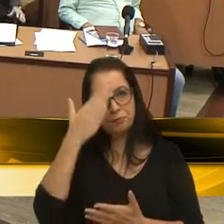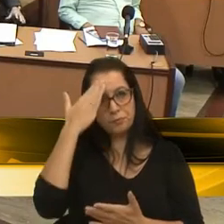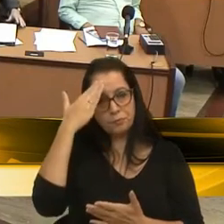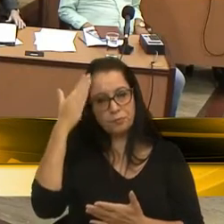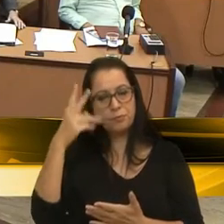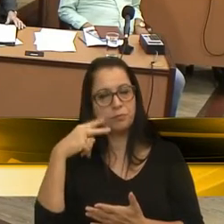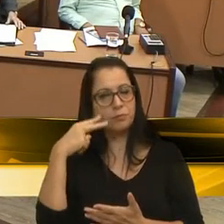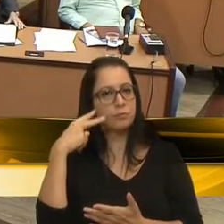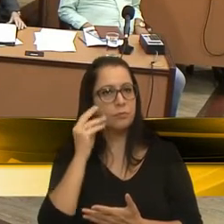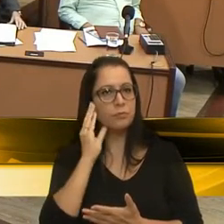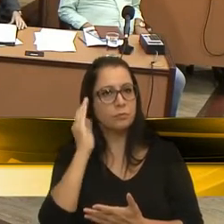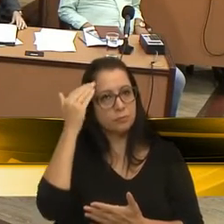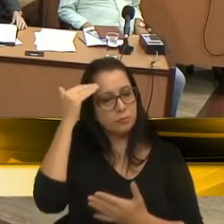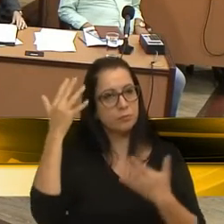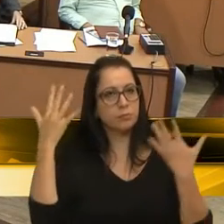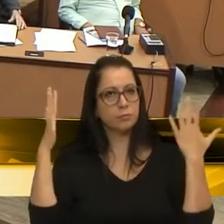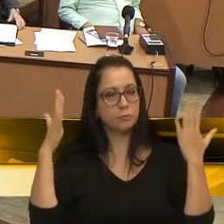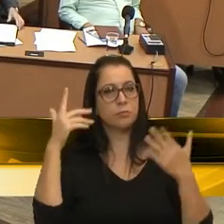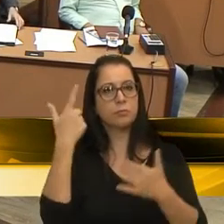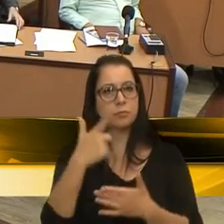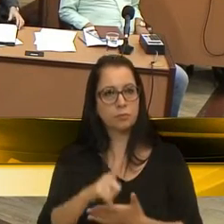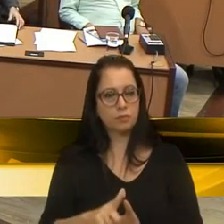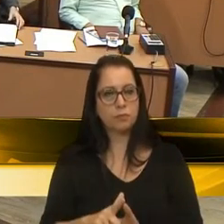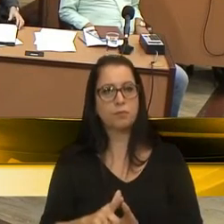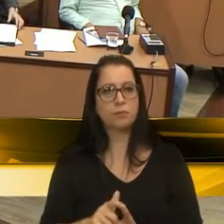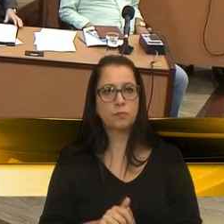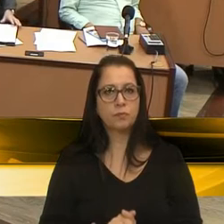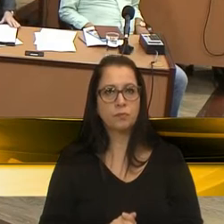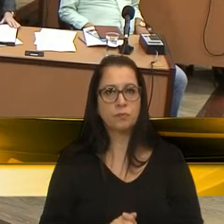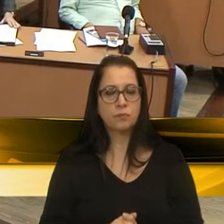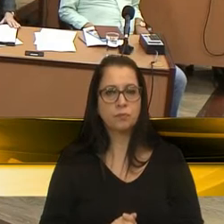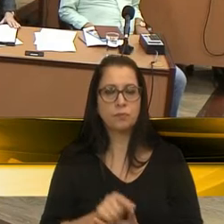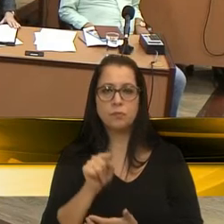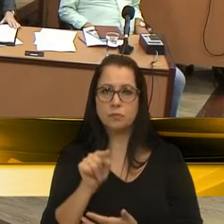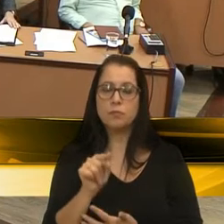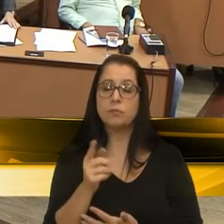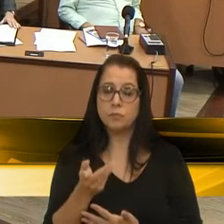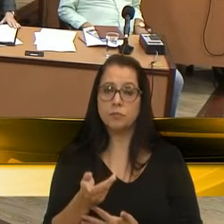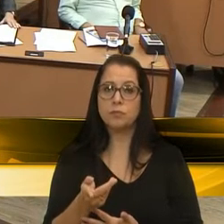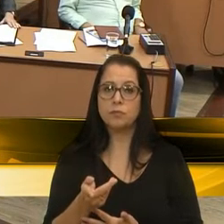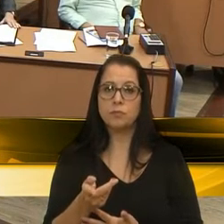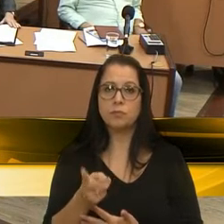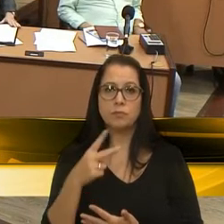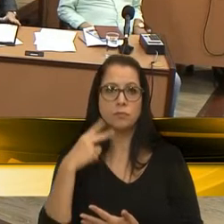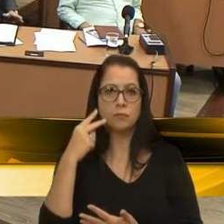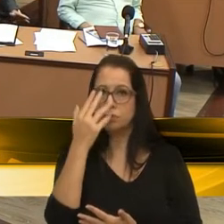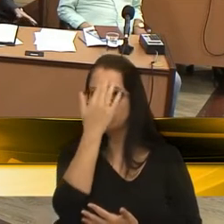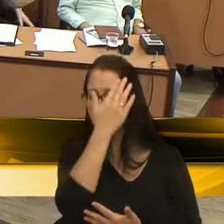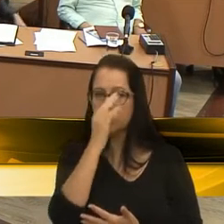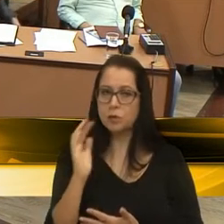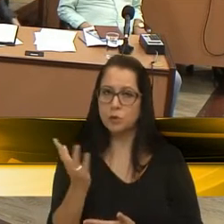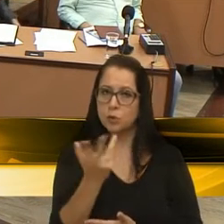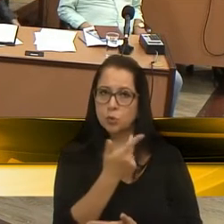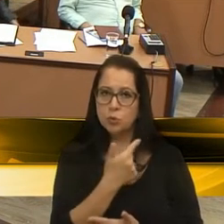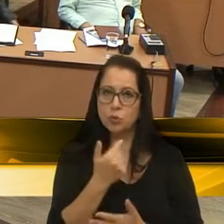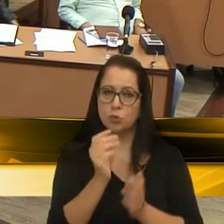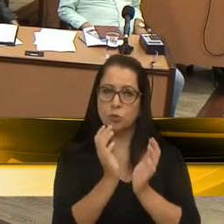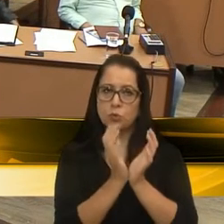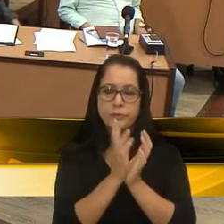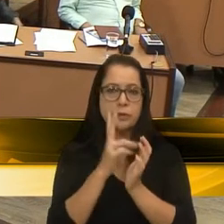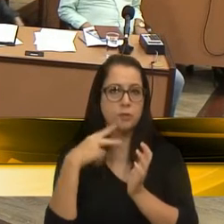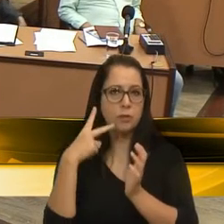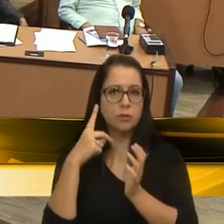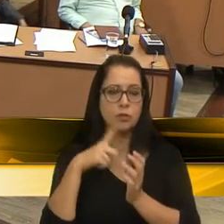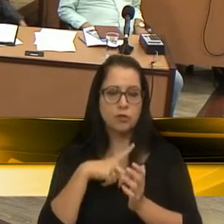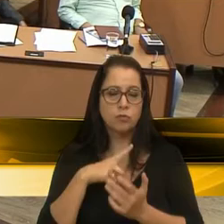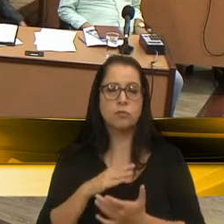Obrigado, vereador Felipe. Parabéns mais uma vez a Vossa Excelência, vereadora Eloy, a todos os nossos colegas vereadores